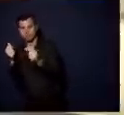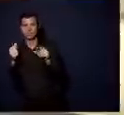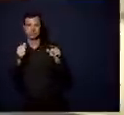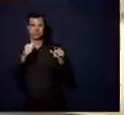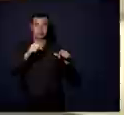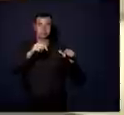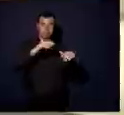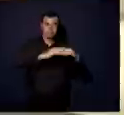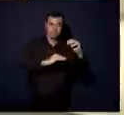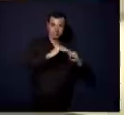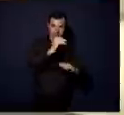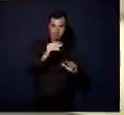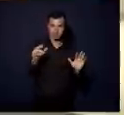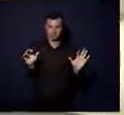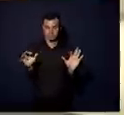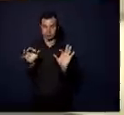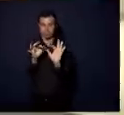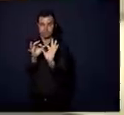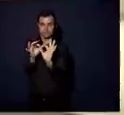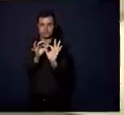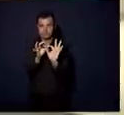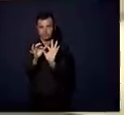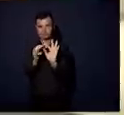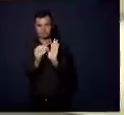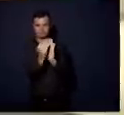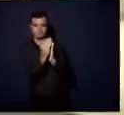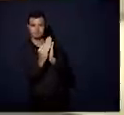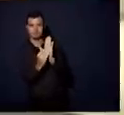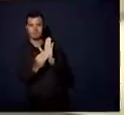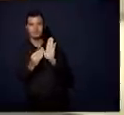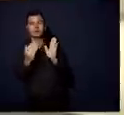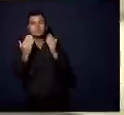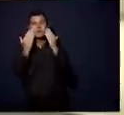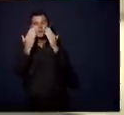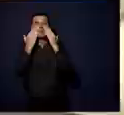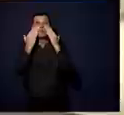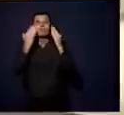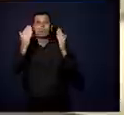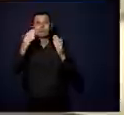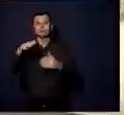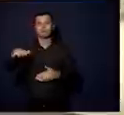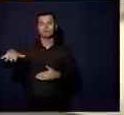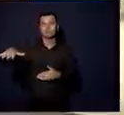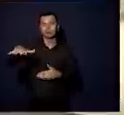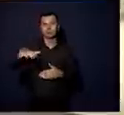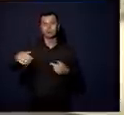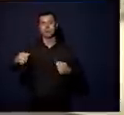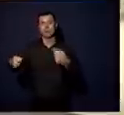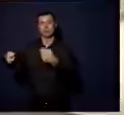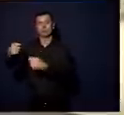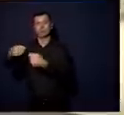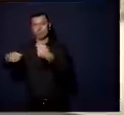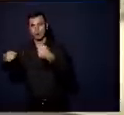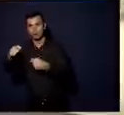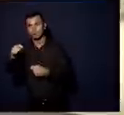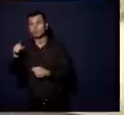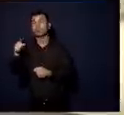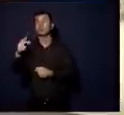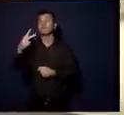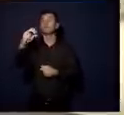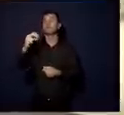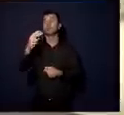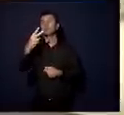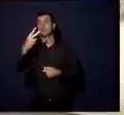que a gente elabora um orçamento que mostra para os atores econômicos que eu acho que é crucial que a gente olha para 2024